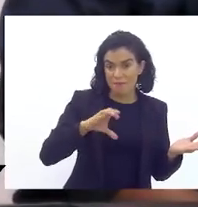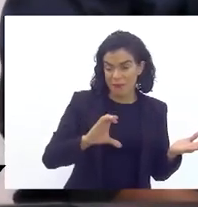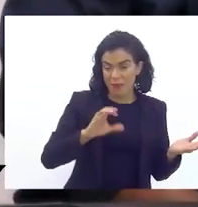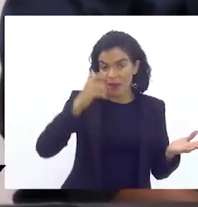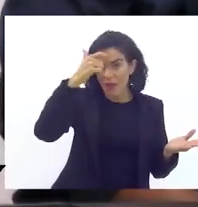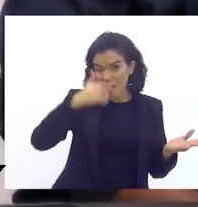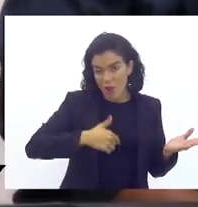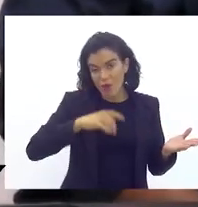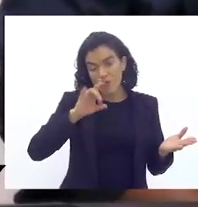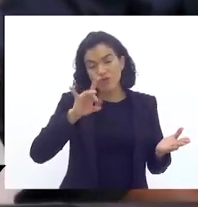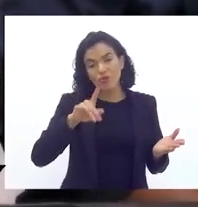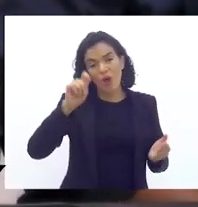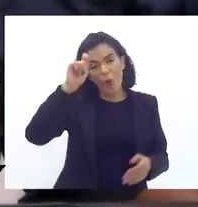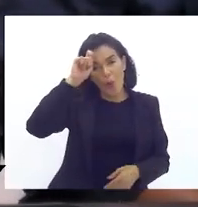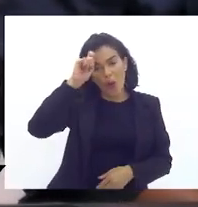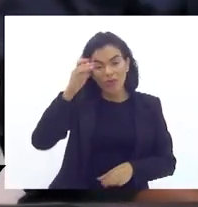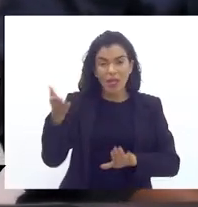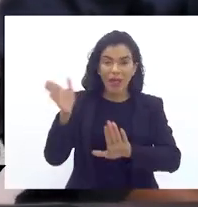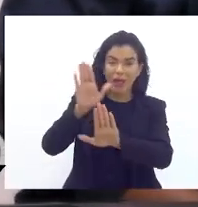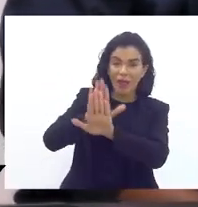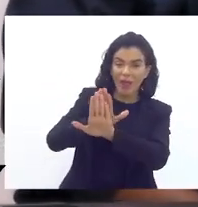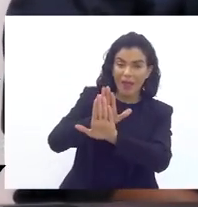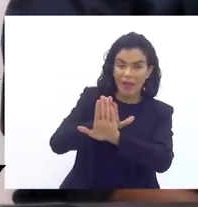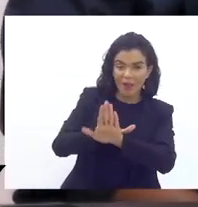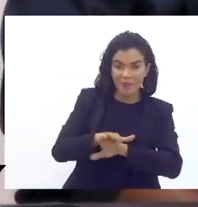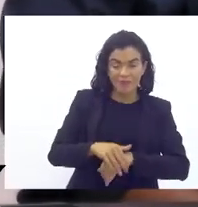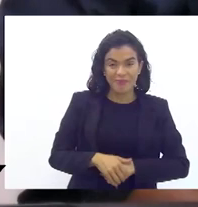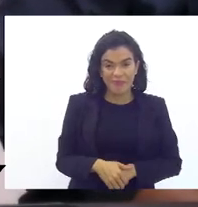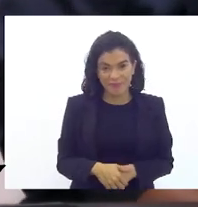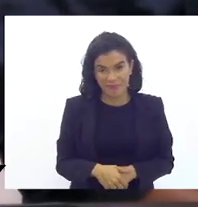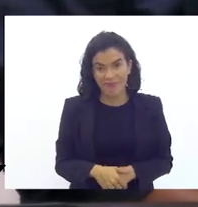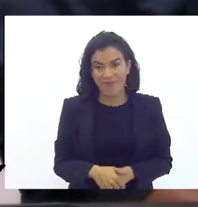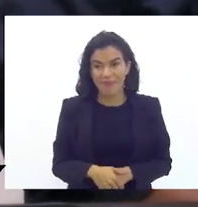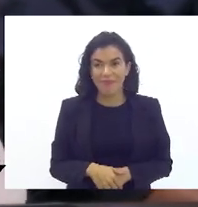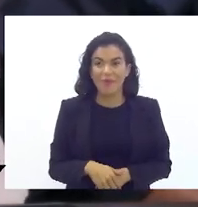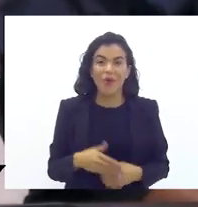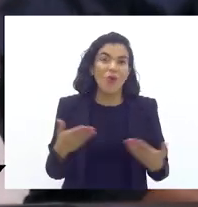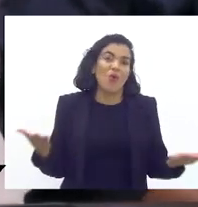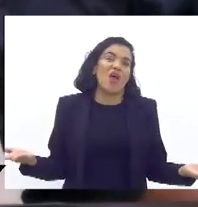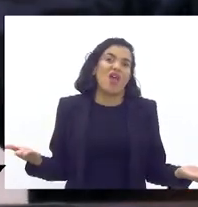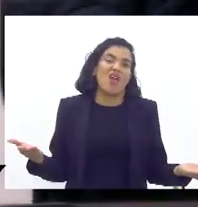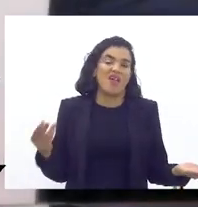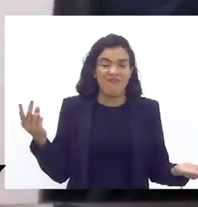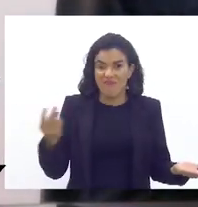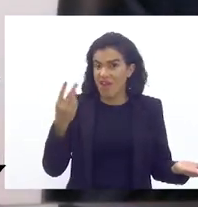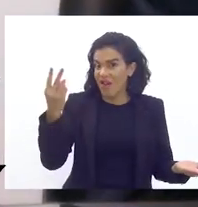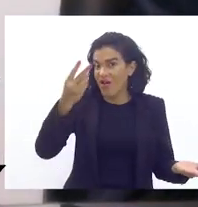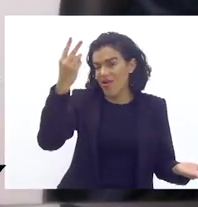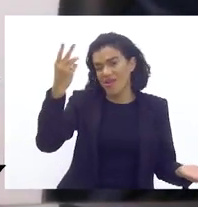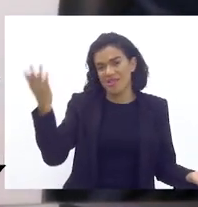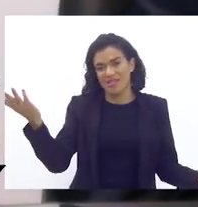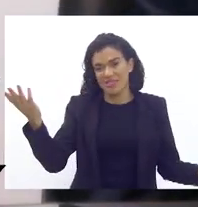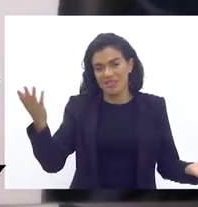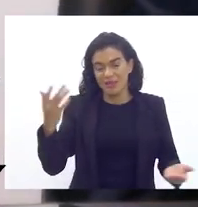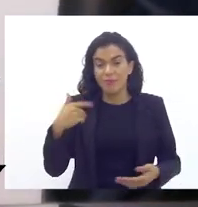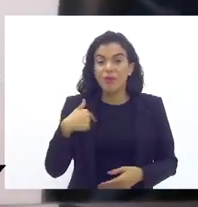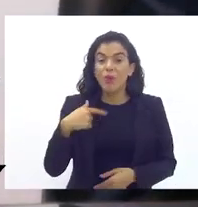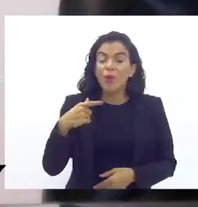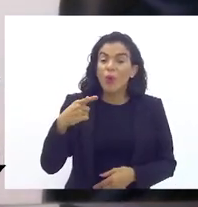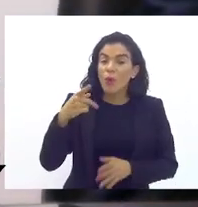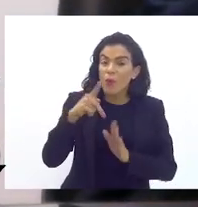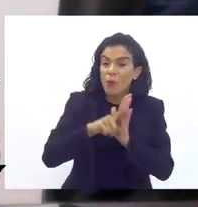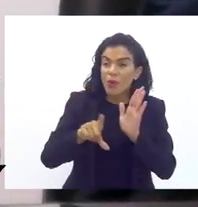apenas um autor coadjuvante mas projeto só valoriza o projeto é de